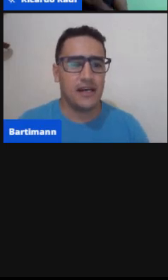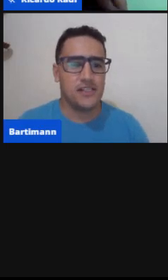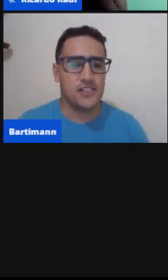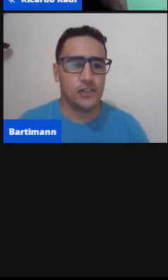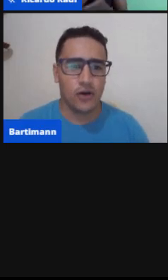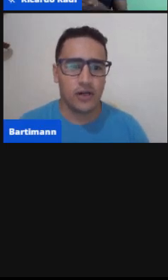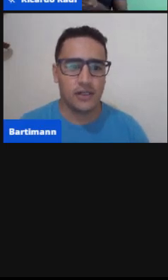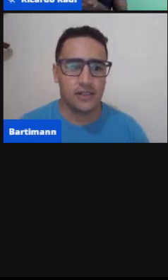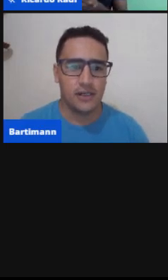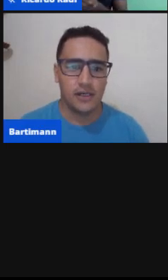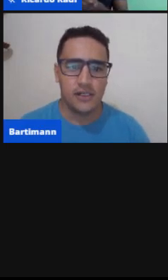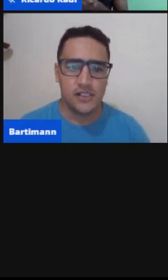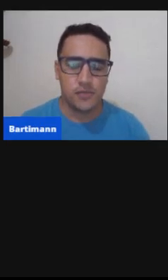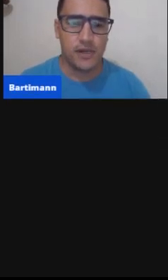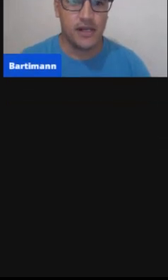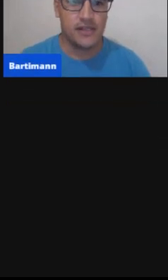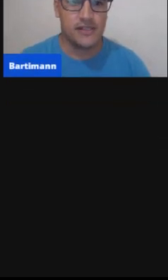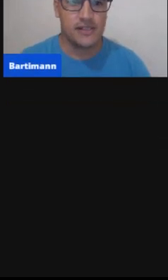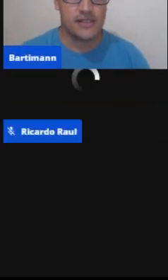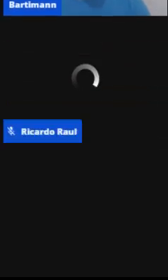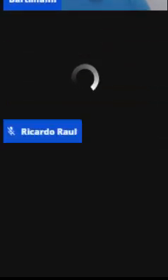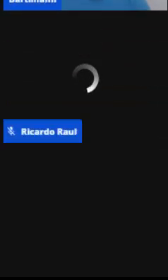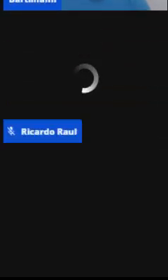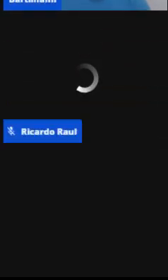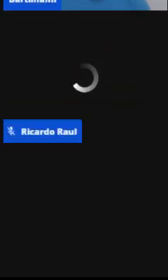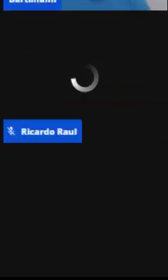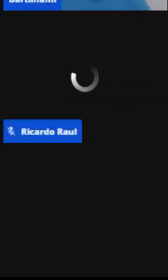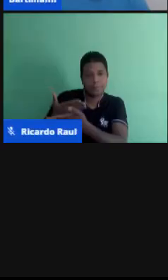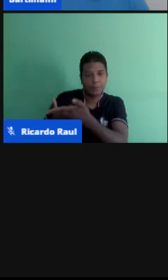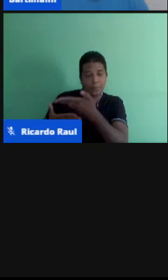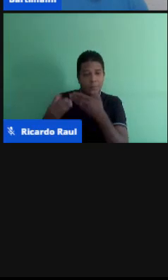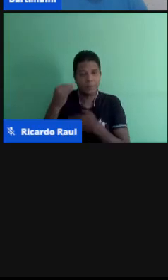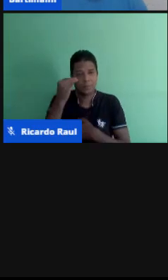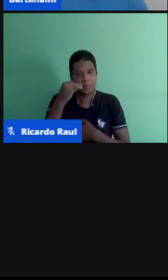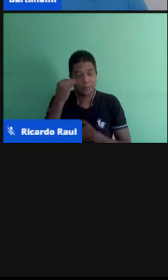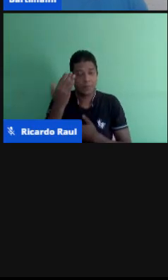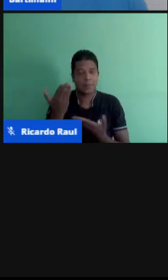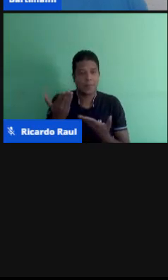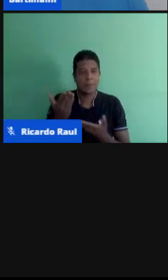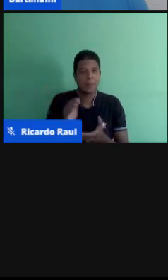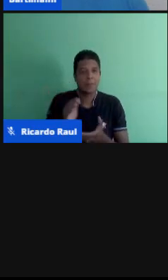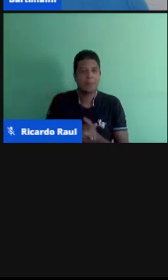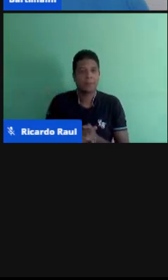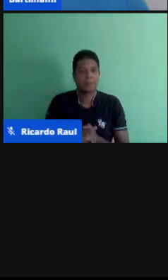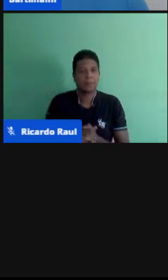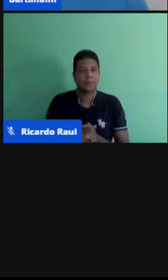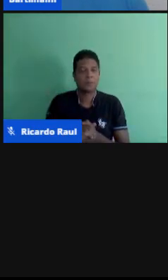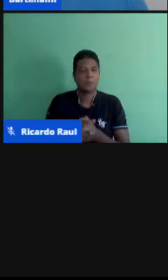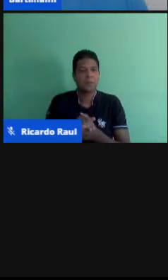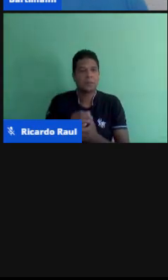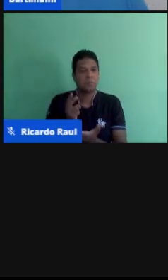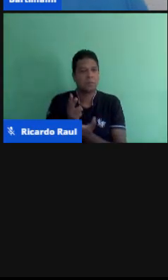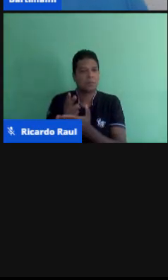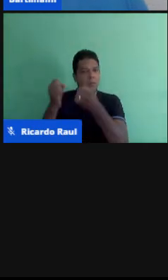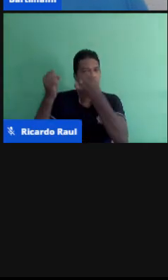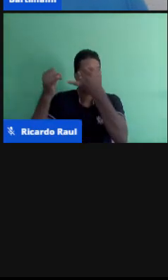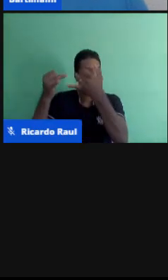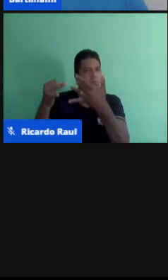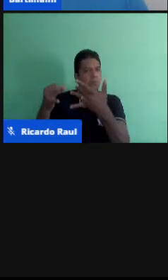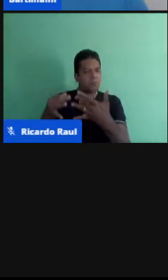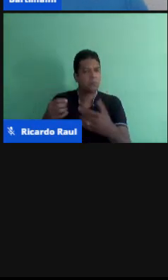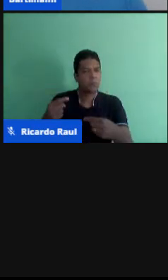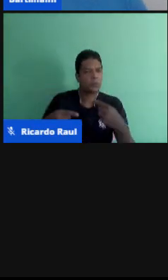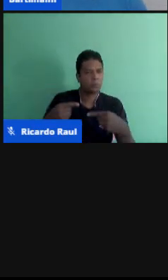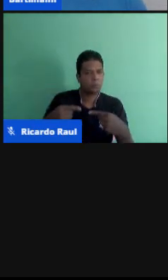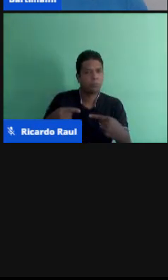essa possibilidade de troca de experiências com vocês. Aquilo que a gente vem discutindo já há